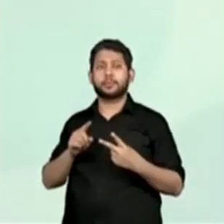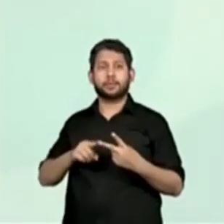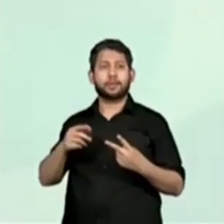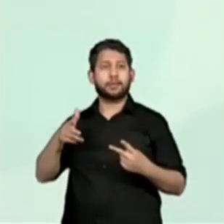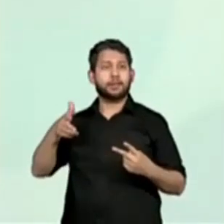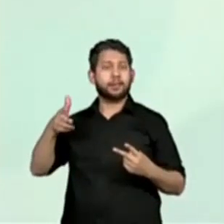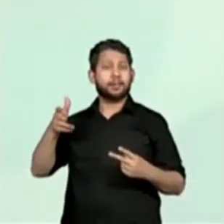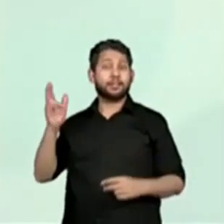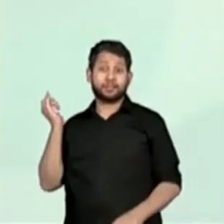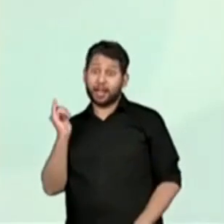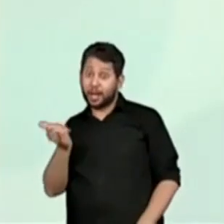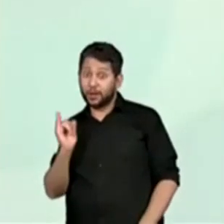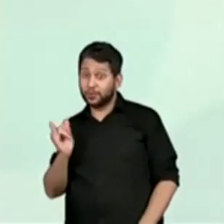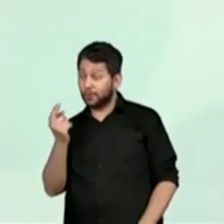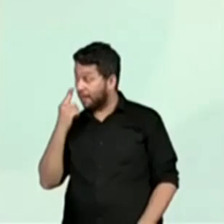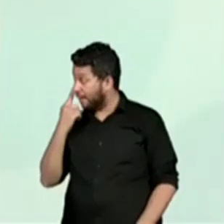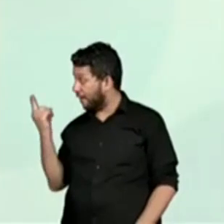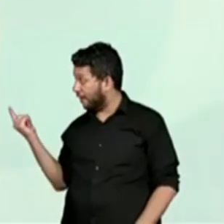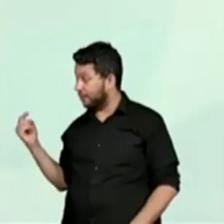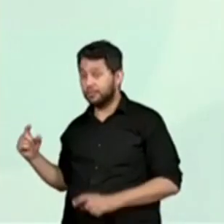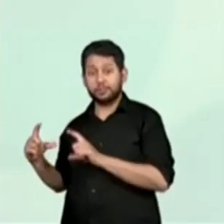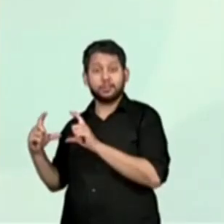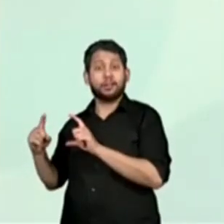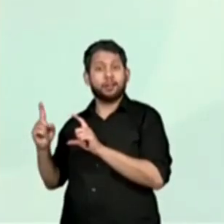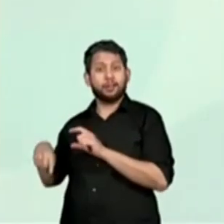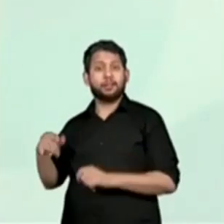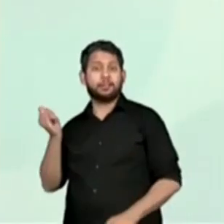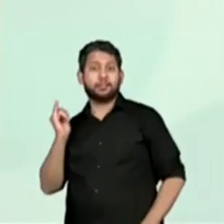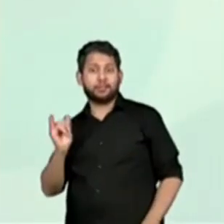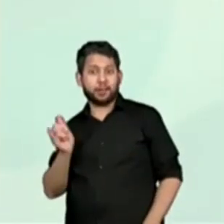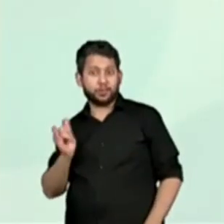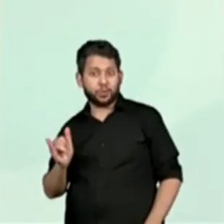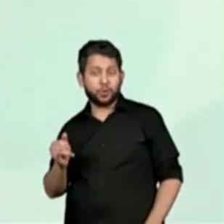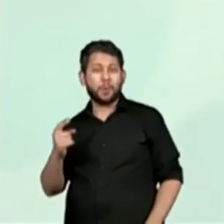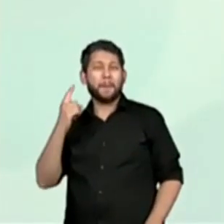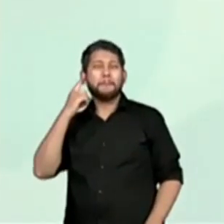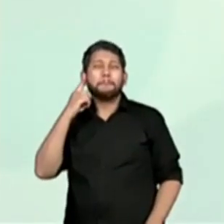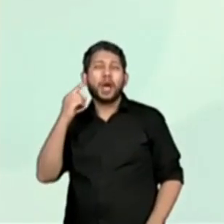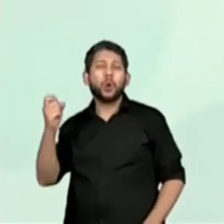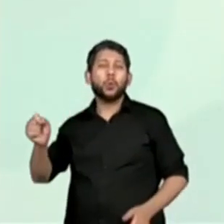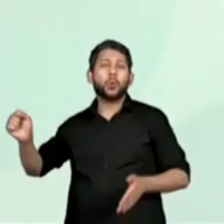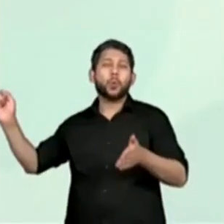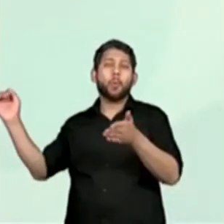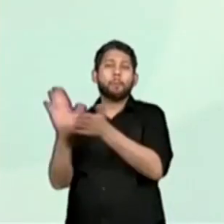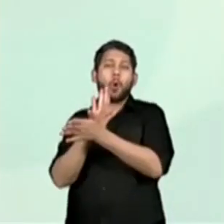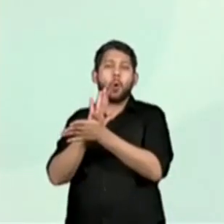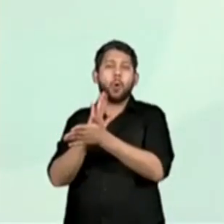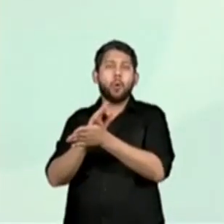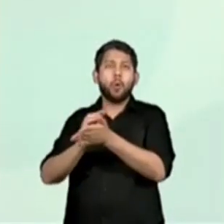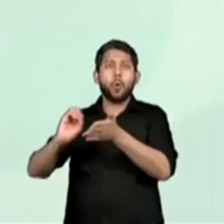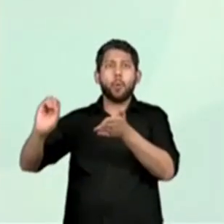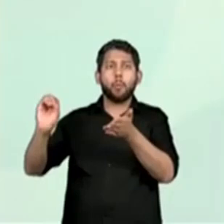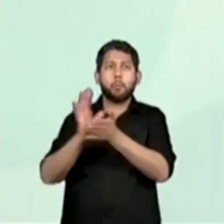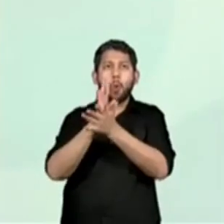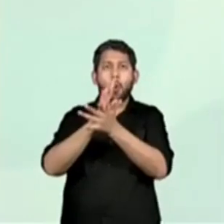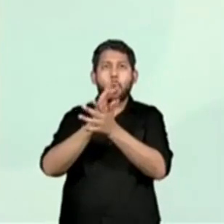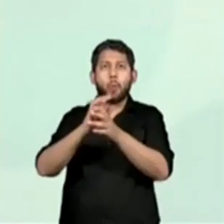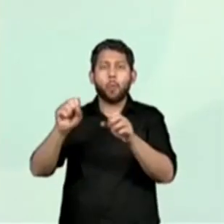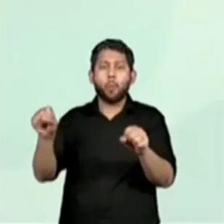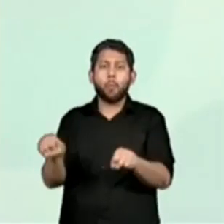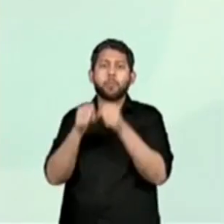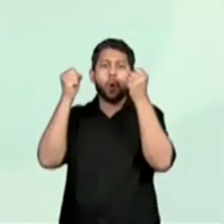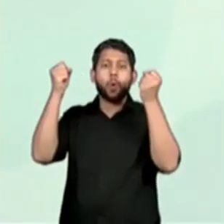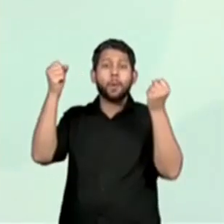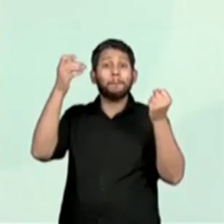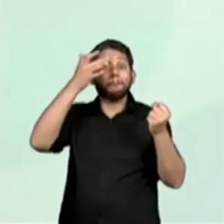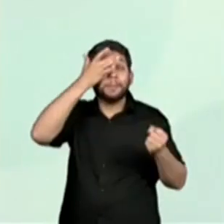narrador. A gente tem aqui as onomatopeias, os sons feitos e as falas das